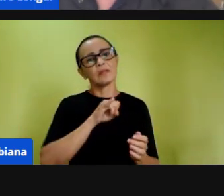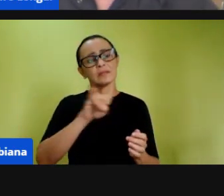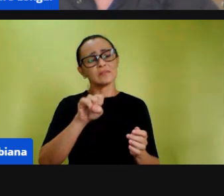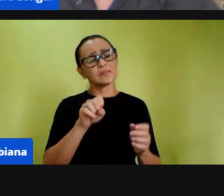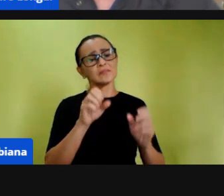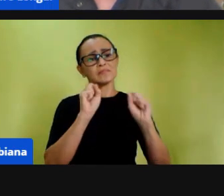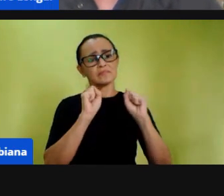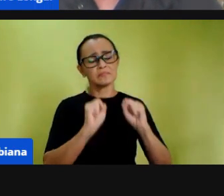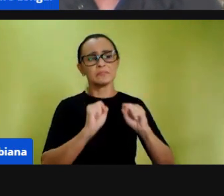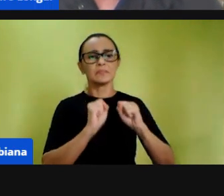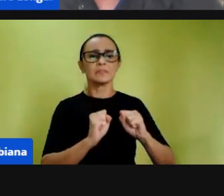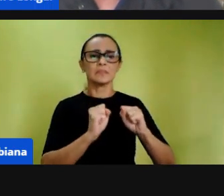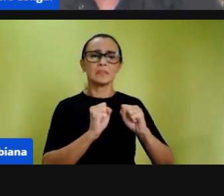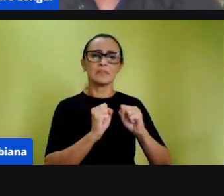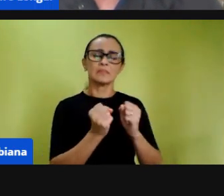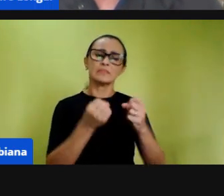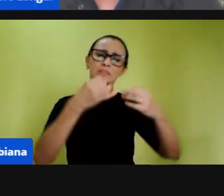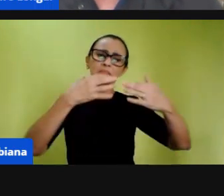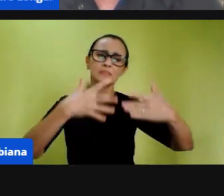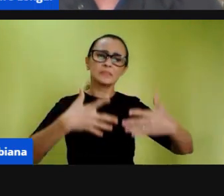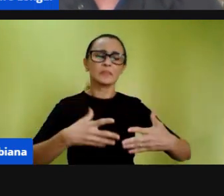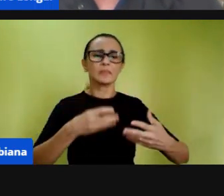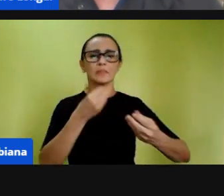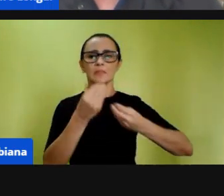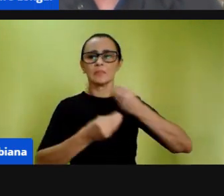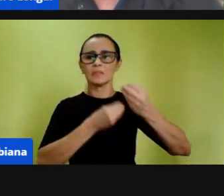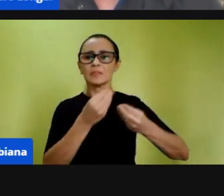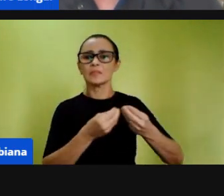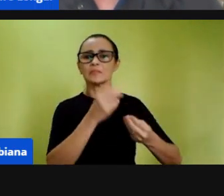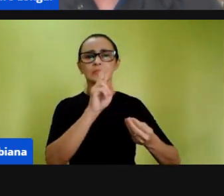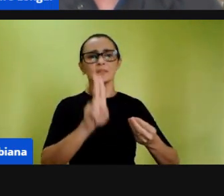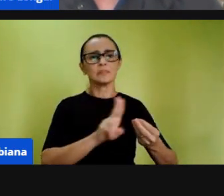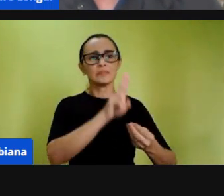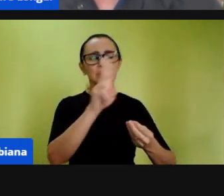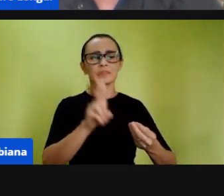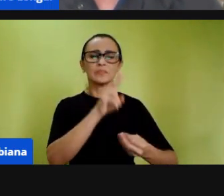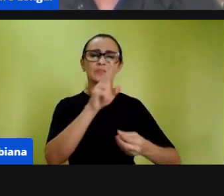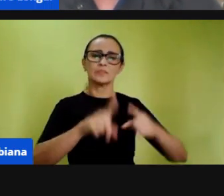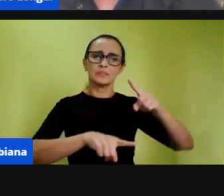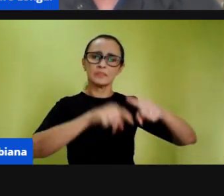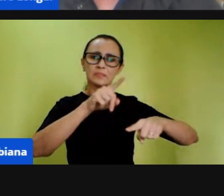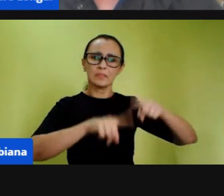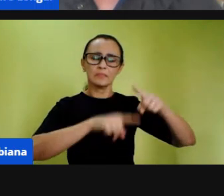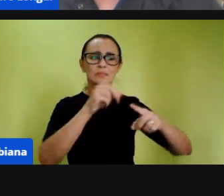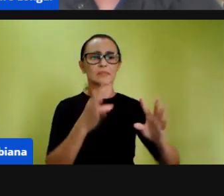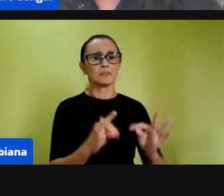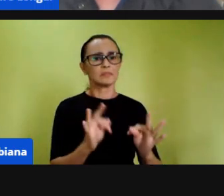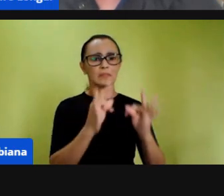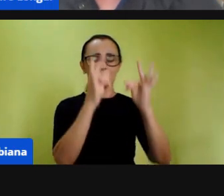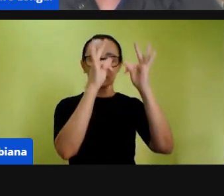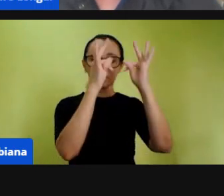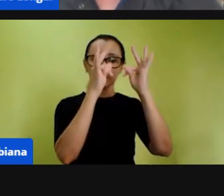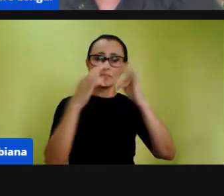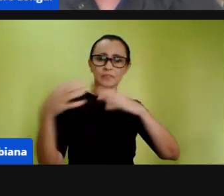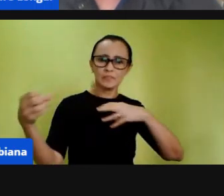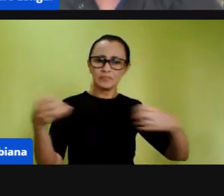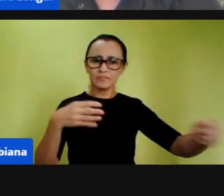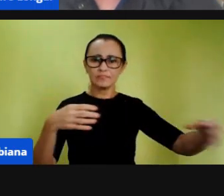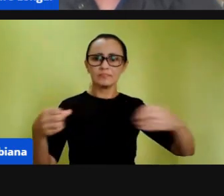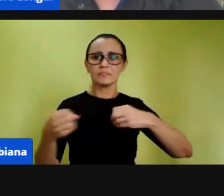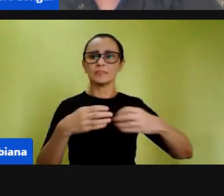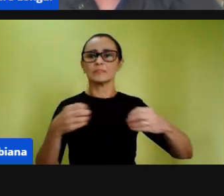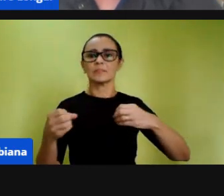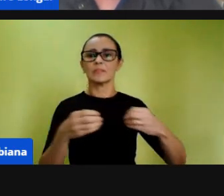dessas novas ferramentas, né, que vocês tiveram que inserir, essas tecnologias que vocês tiveram